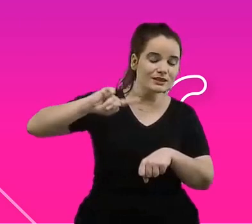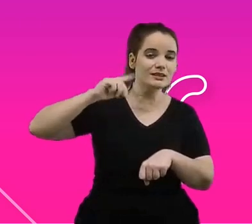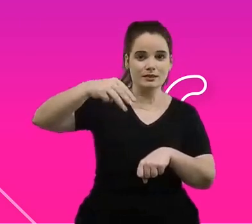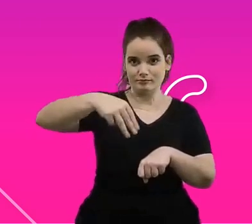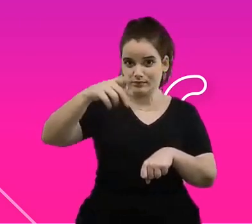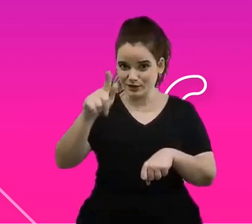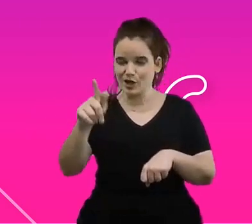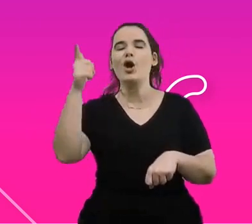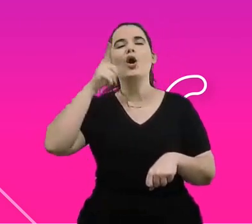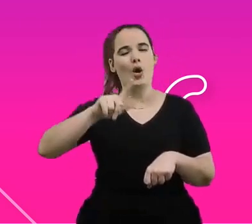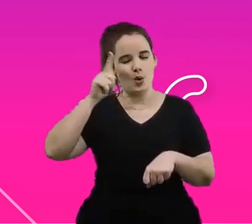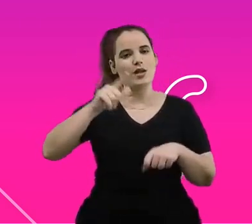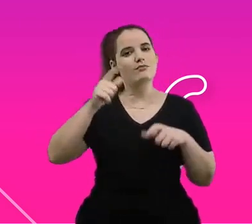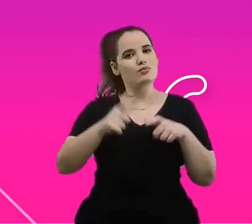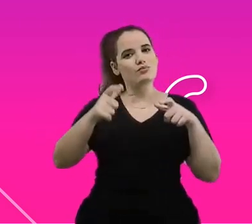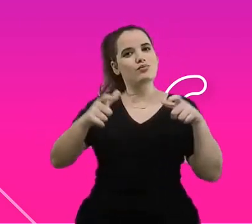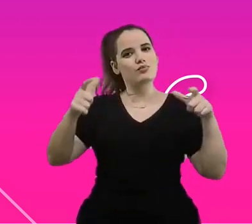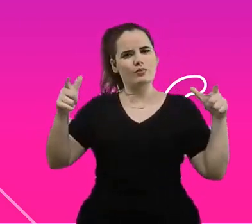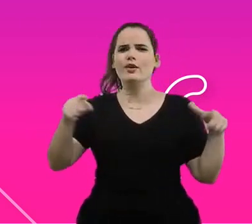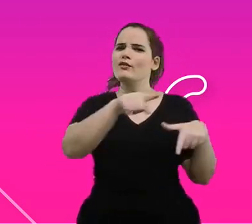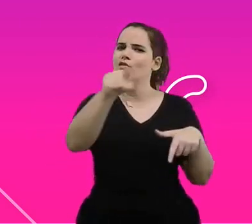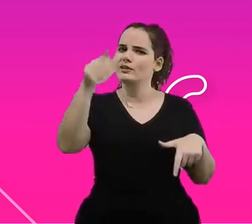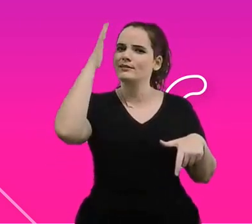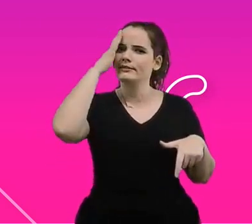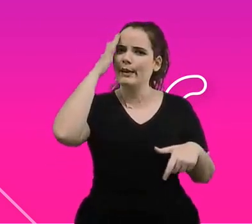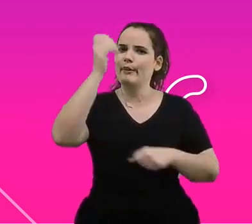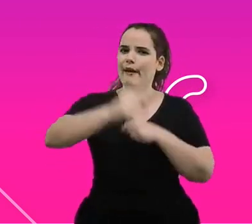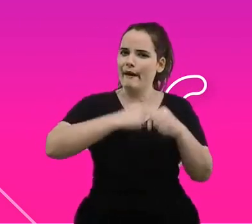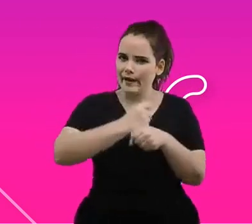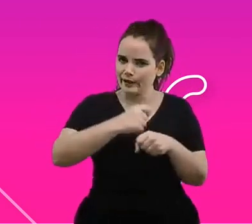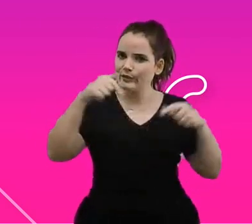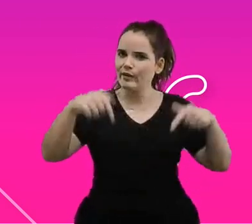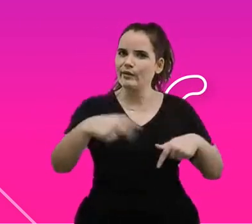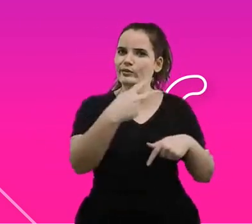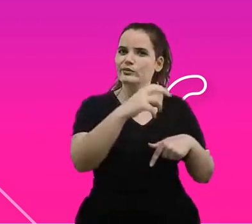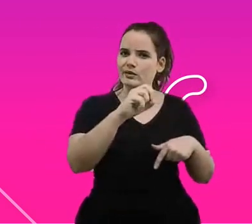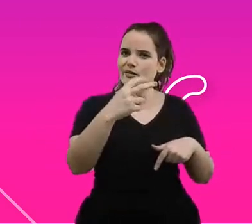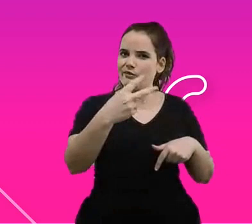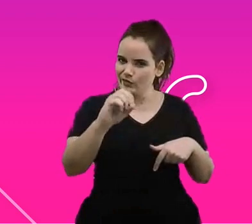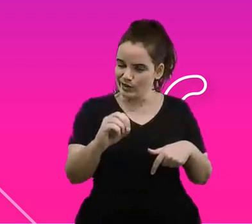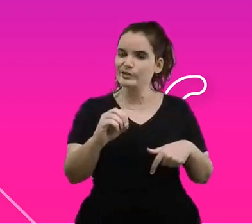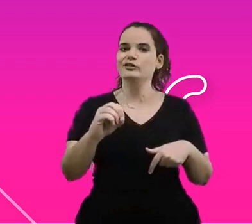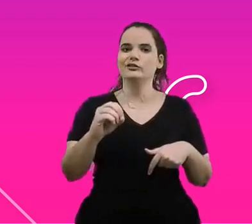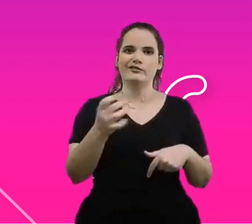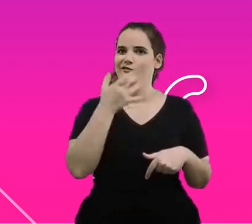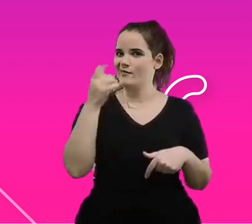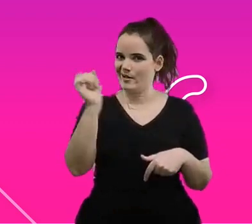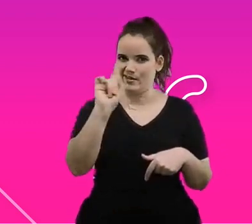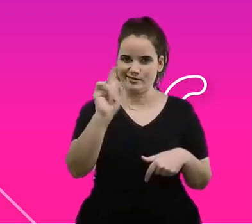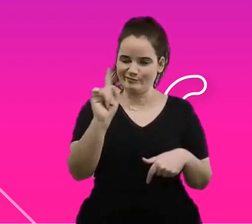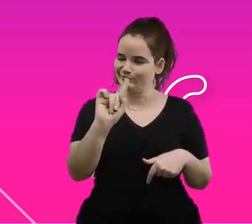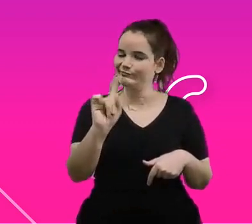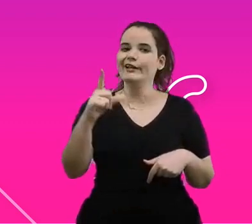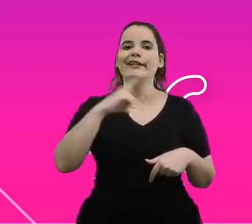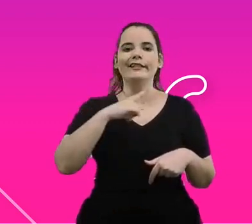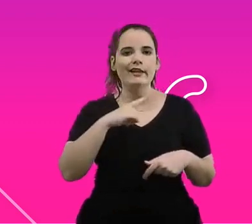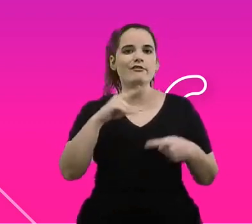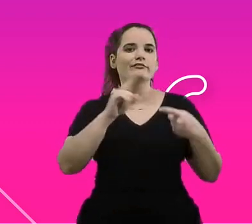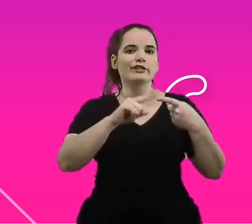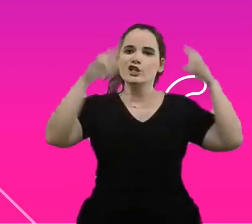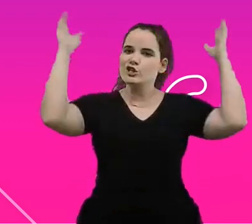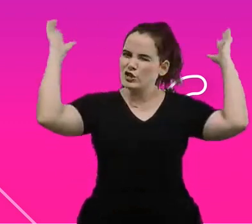fácil para Minas Gerais. A gente teve uma crise no período chuvoso, a gente teve a questão do dietileno glicol